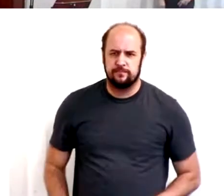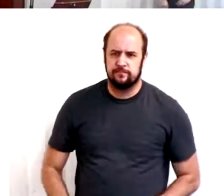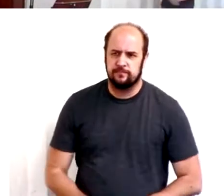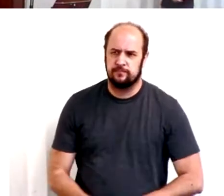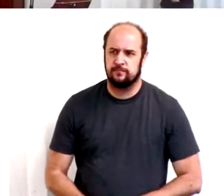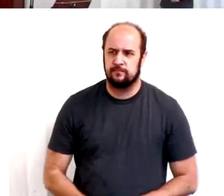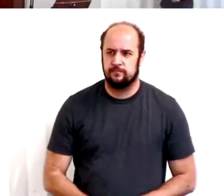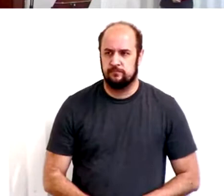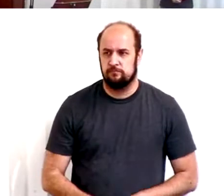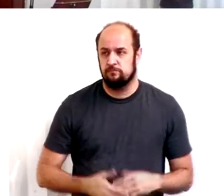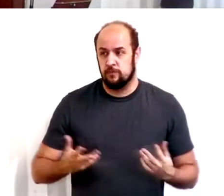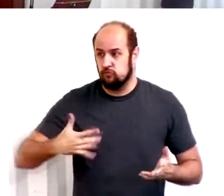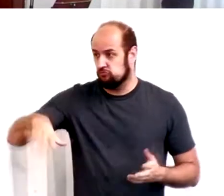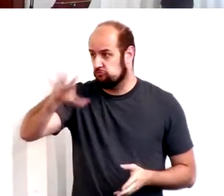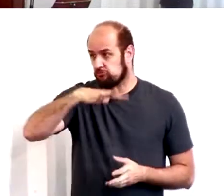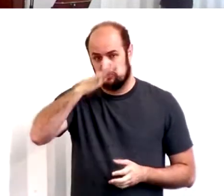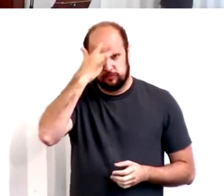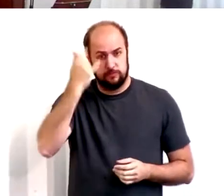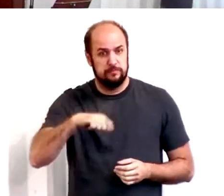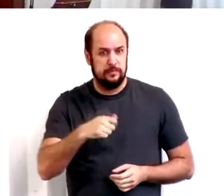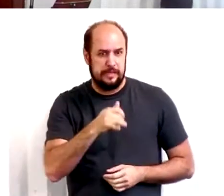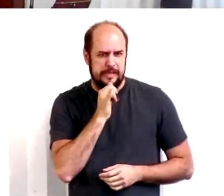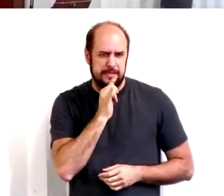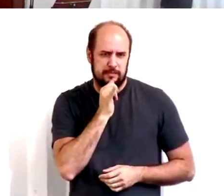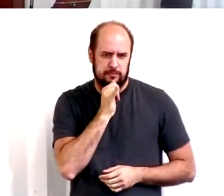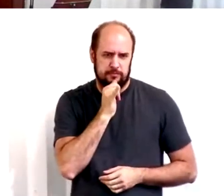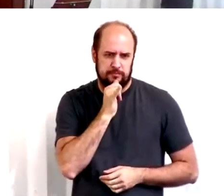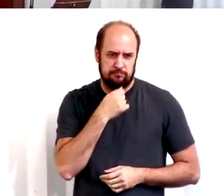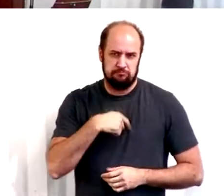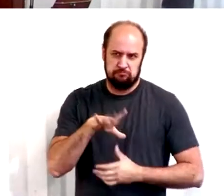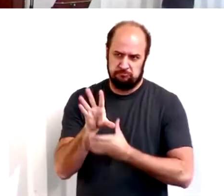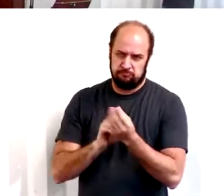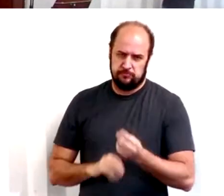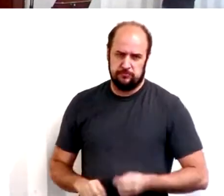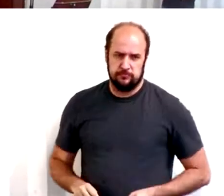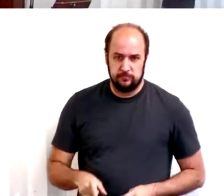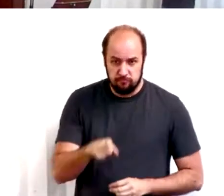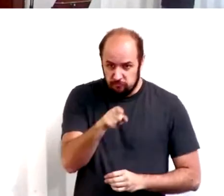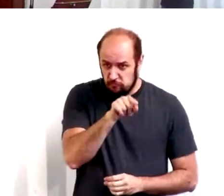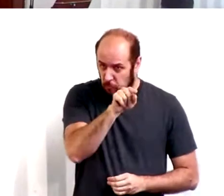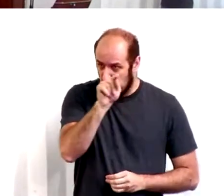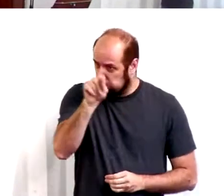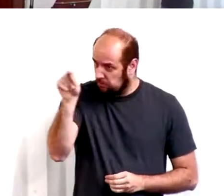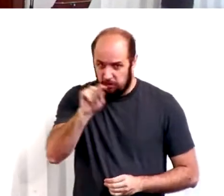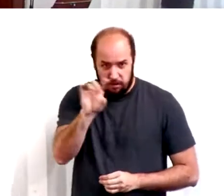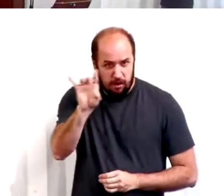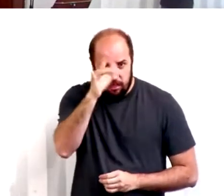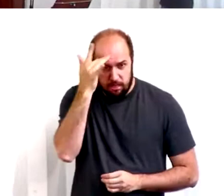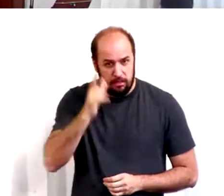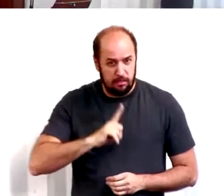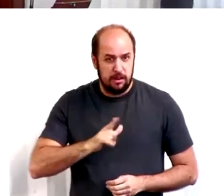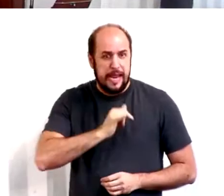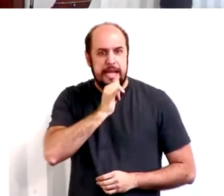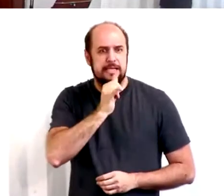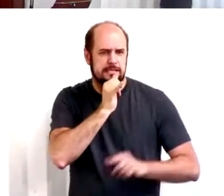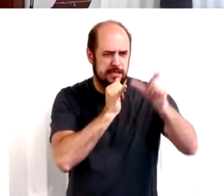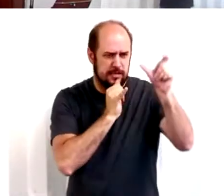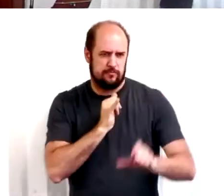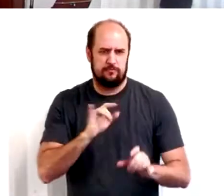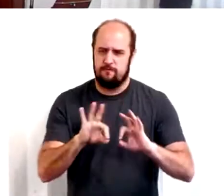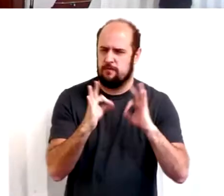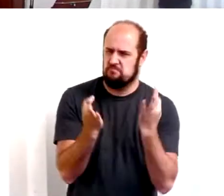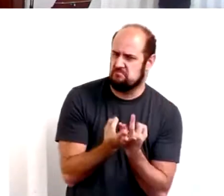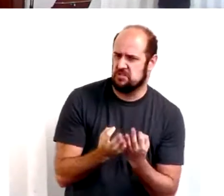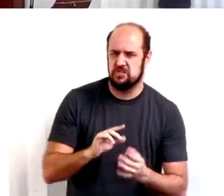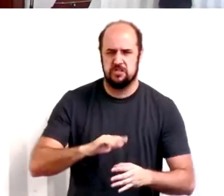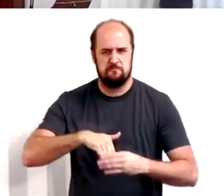modelos. Todos nós precisamos de modelos, né? Você tem modelos na sua vida, seja dentro da sua família,